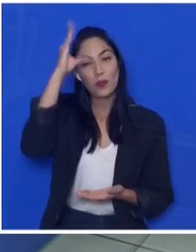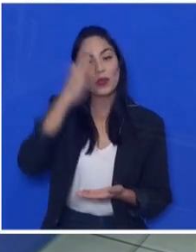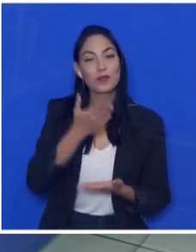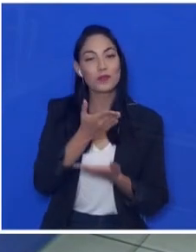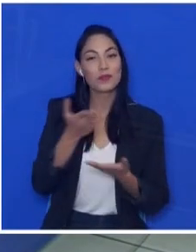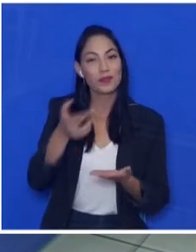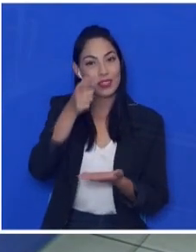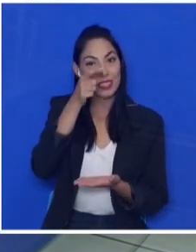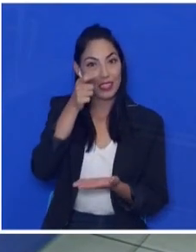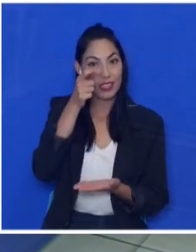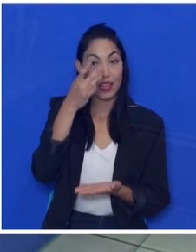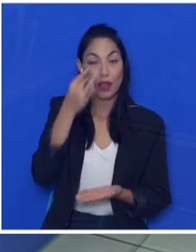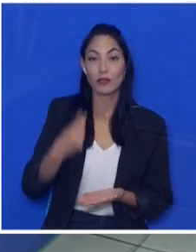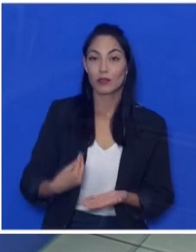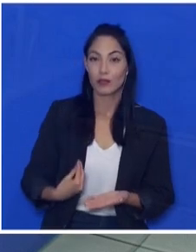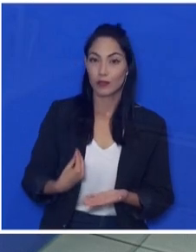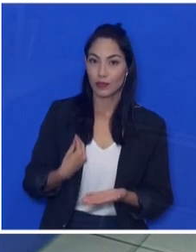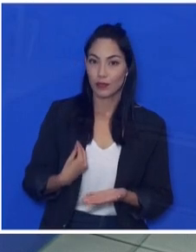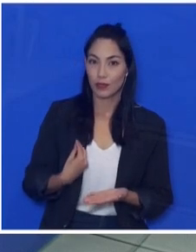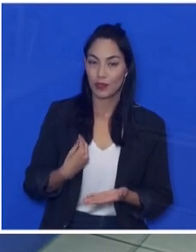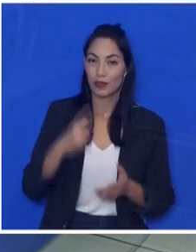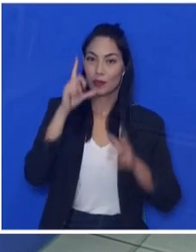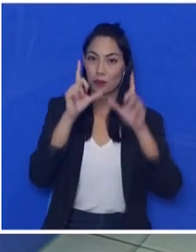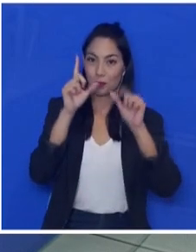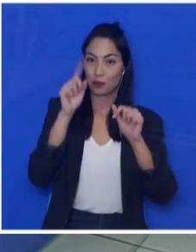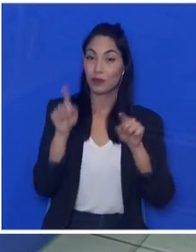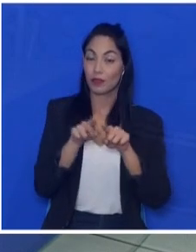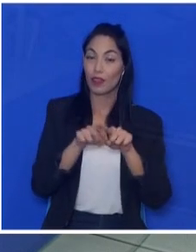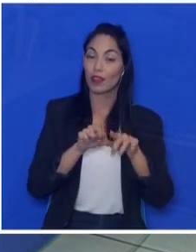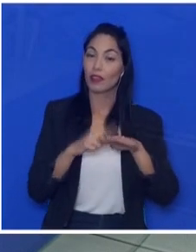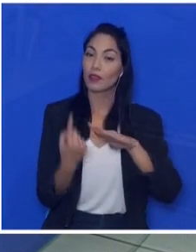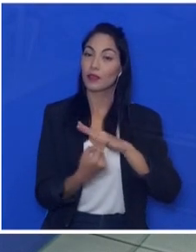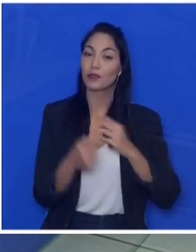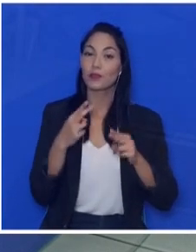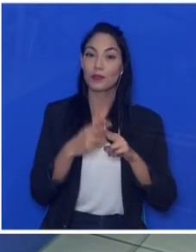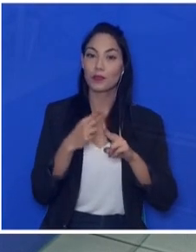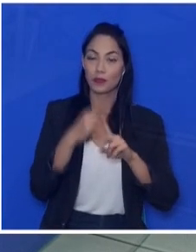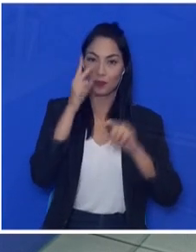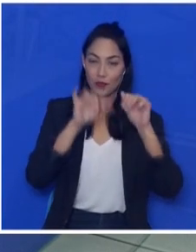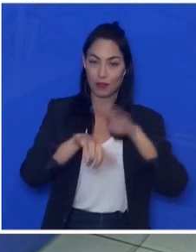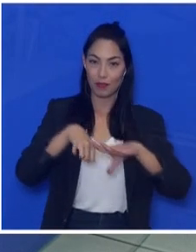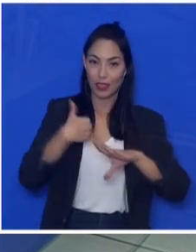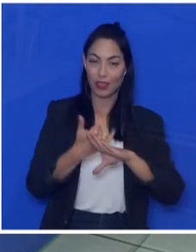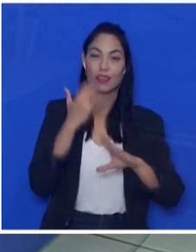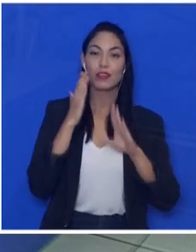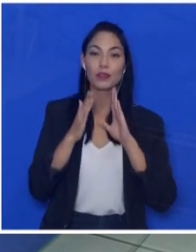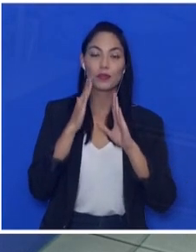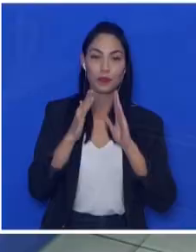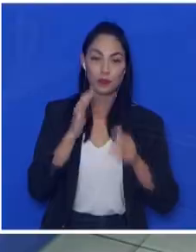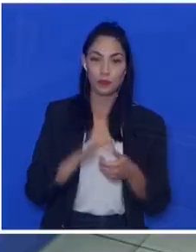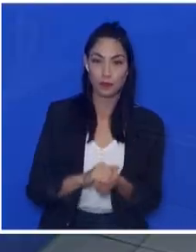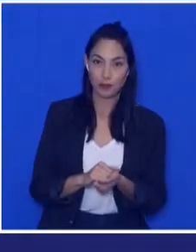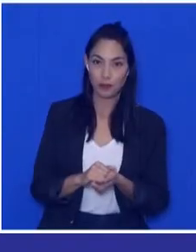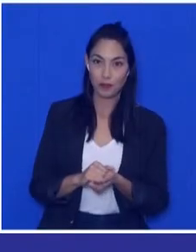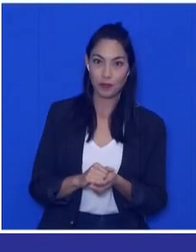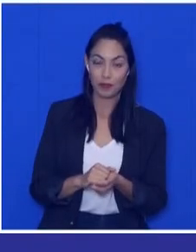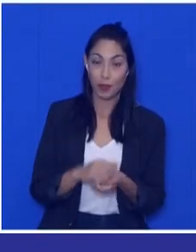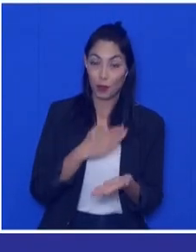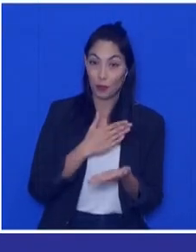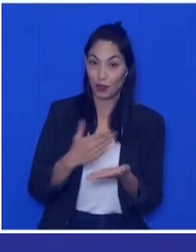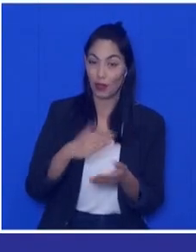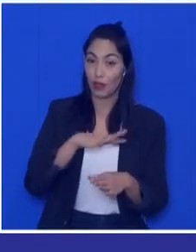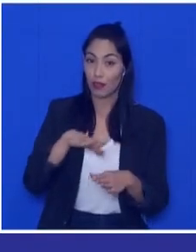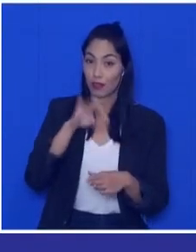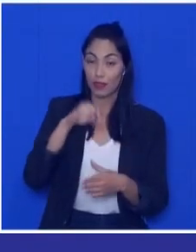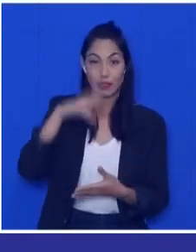Boa noite a todos que nos acompanham ao vivo pela Rede TV e também através dos perfis do Facebook e do YouTube na Caixa da Rede TV. Está no